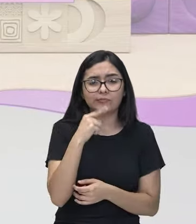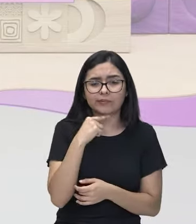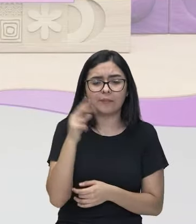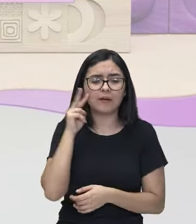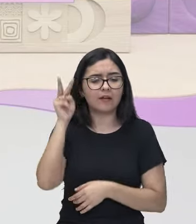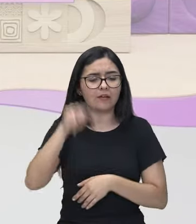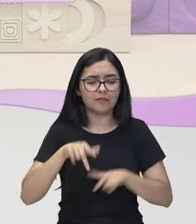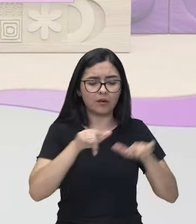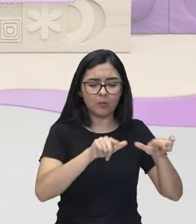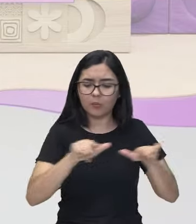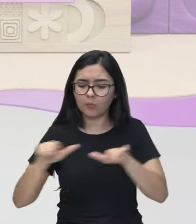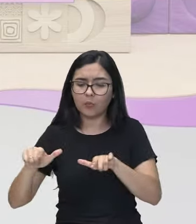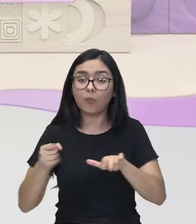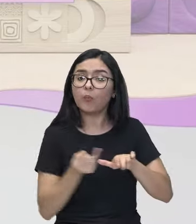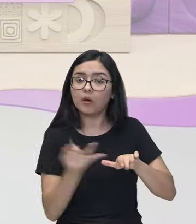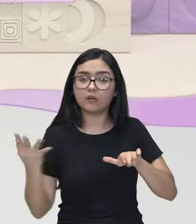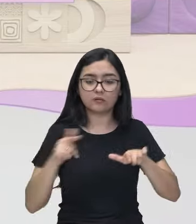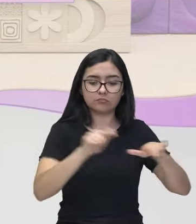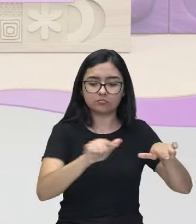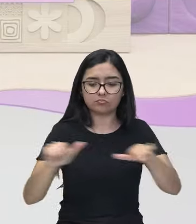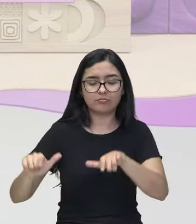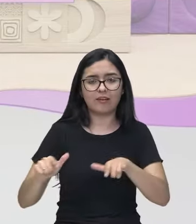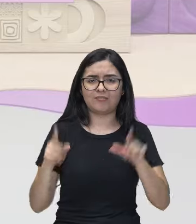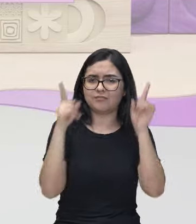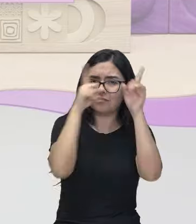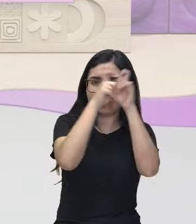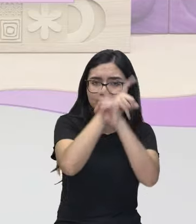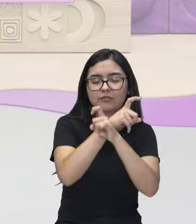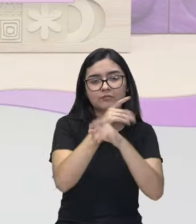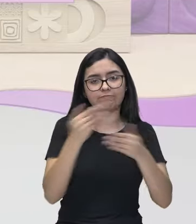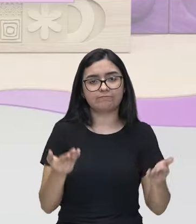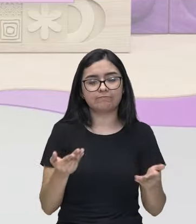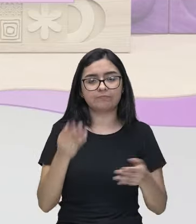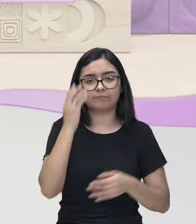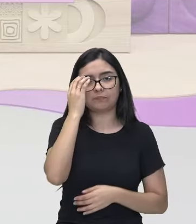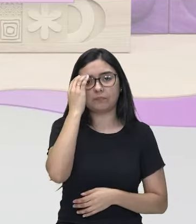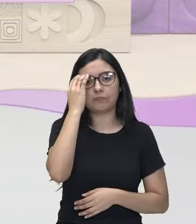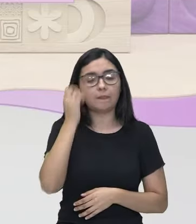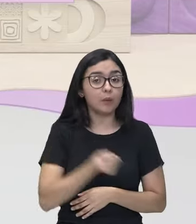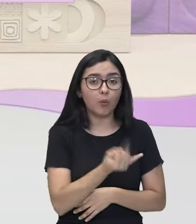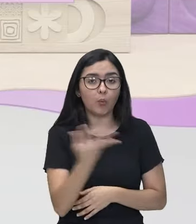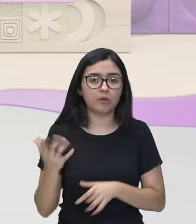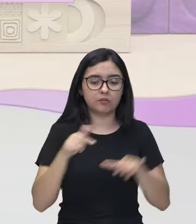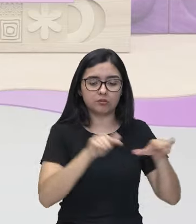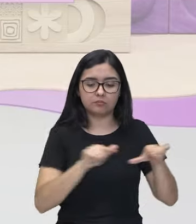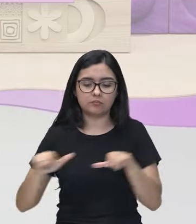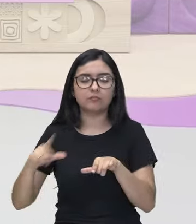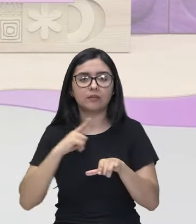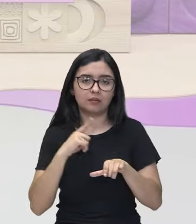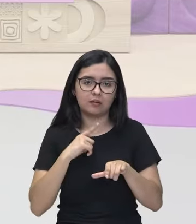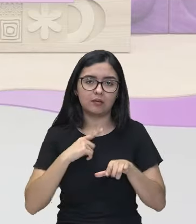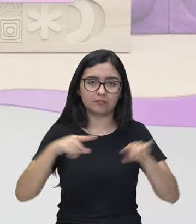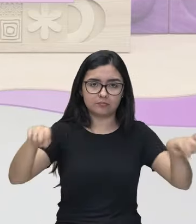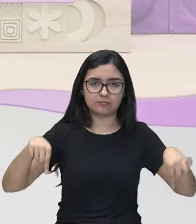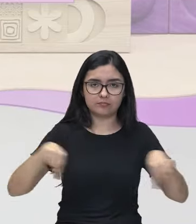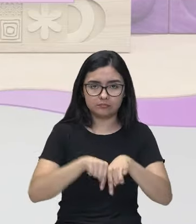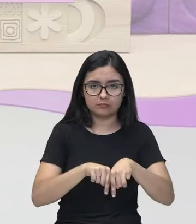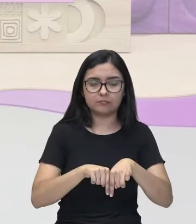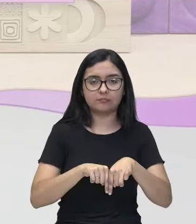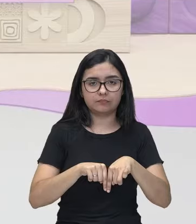cerâmicas tem embaixo dos móveis, e aí ia dificultar também para saber, né, quantas lajotas foram colocadas ali na